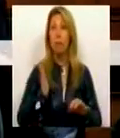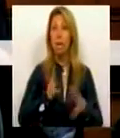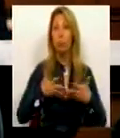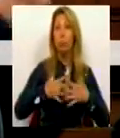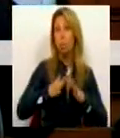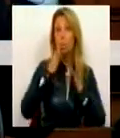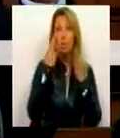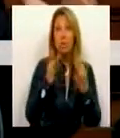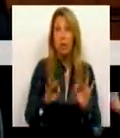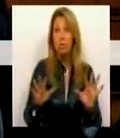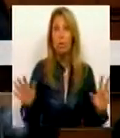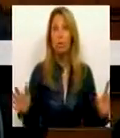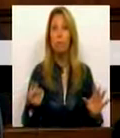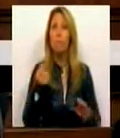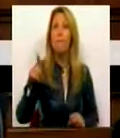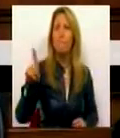muito simples,